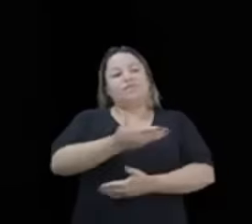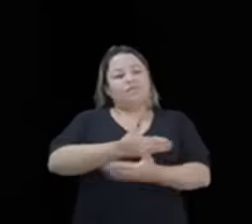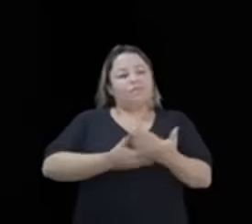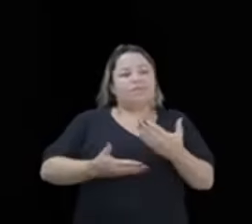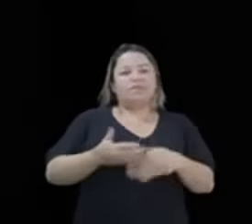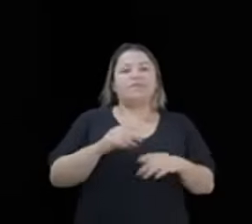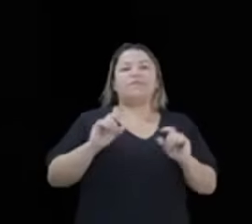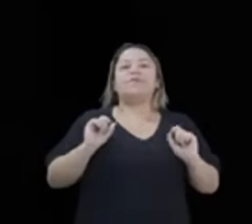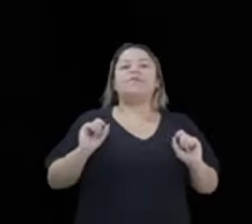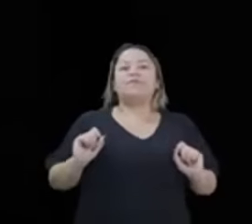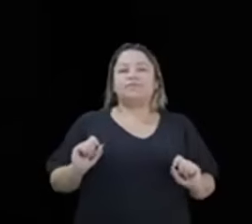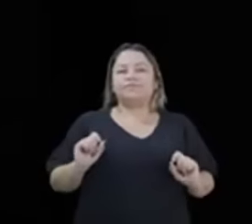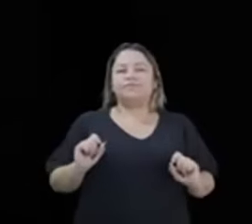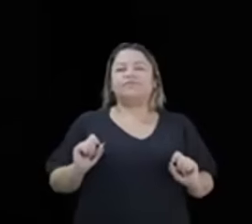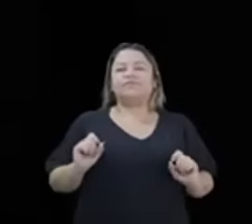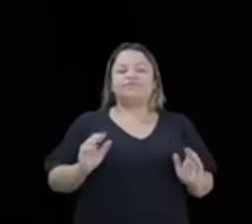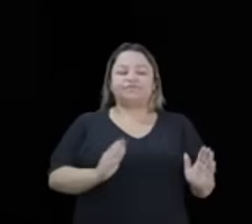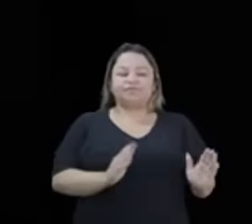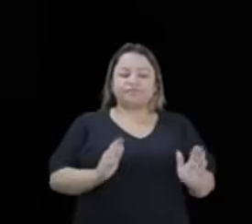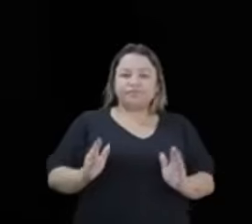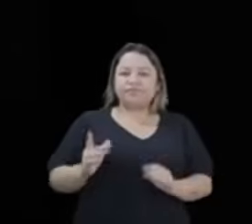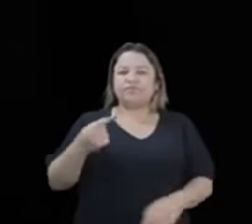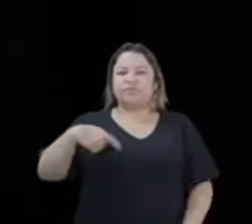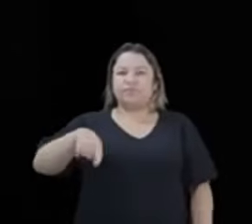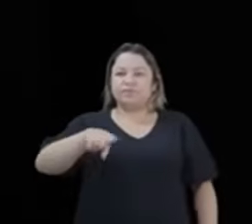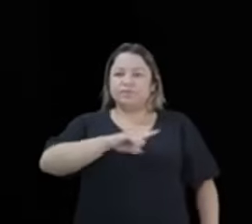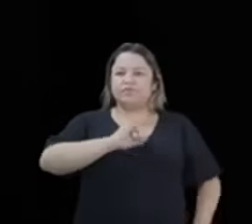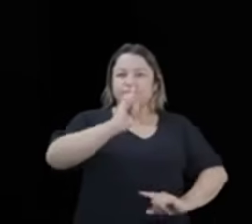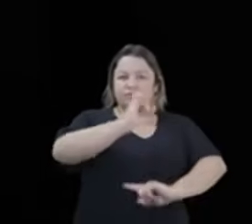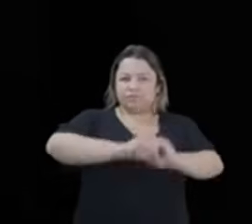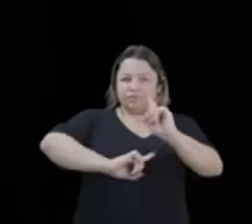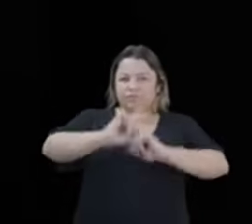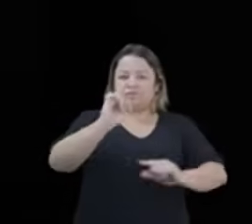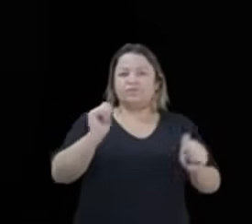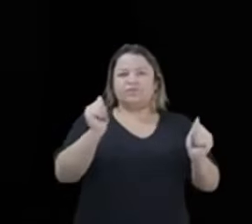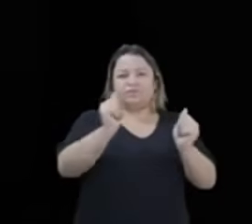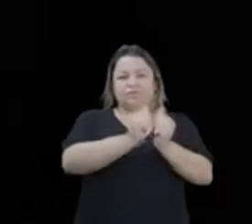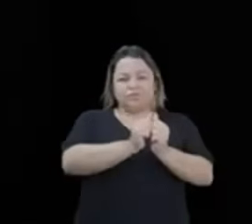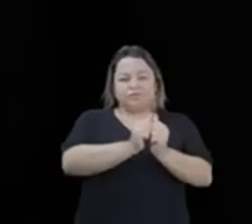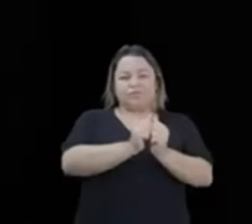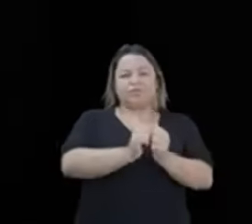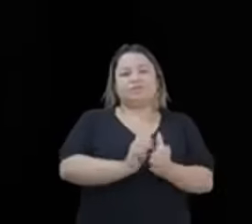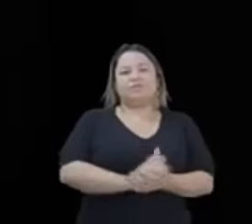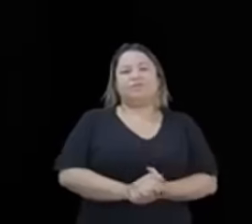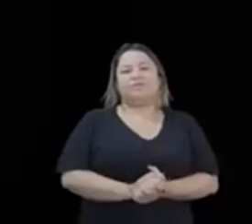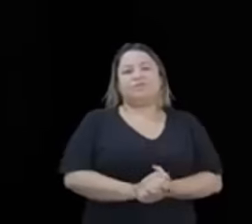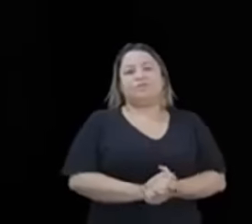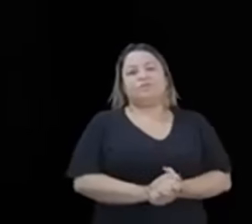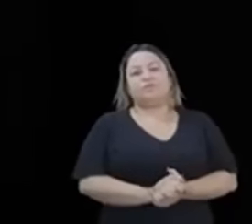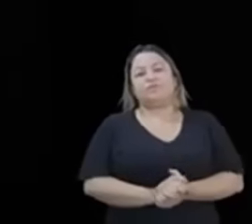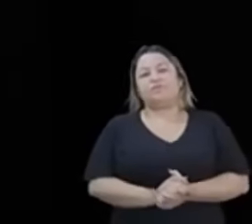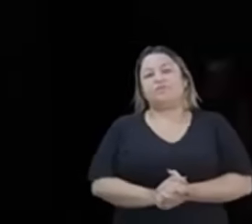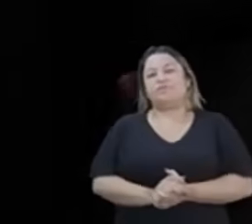solidariedade nesse processo que nós construímos juntos. Eu